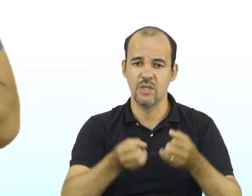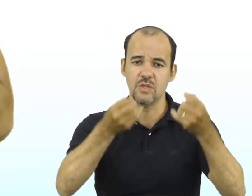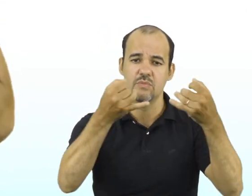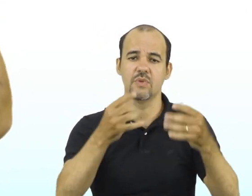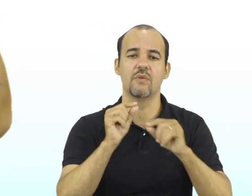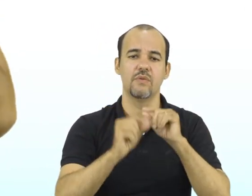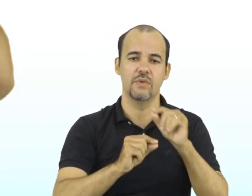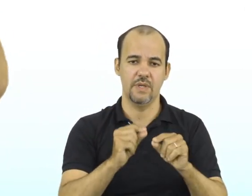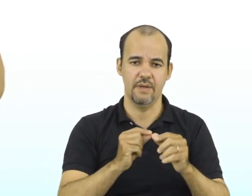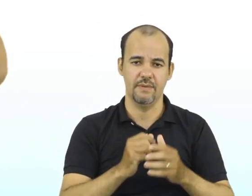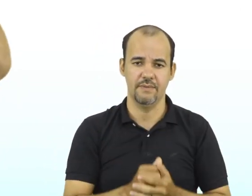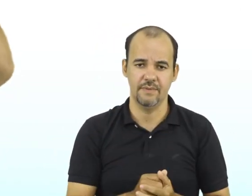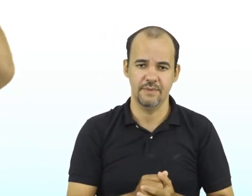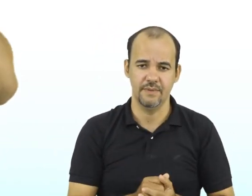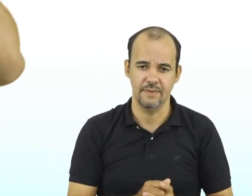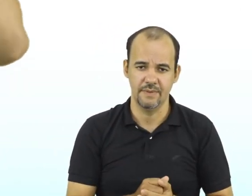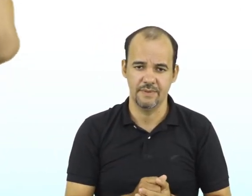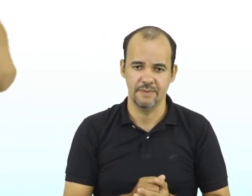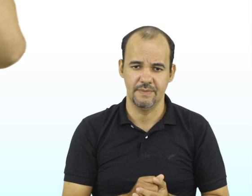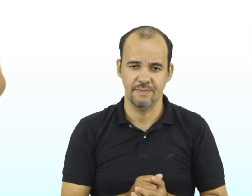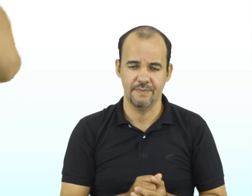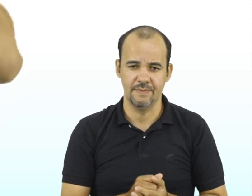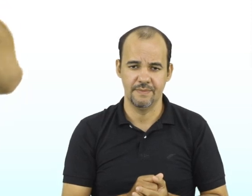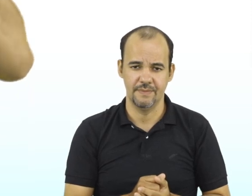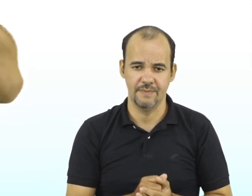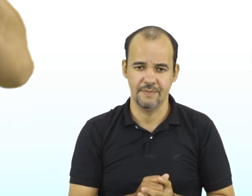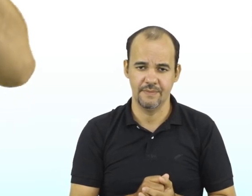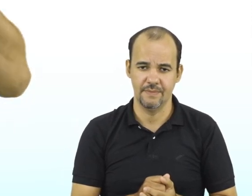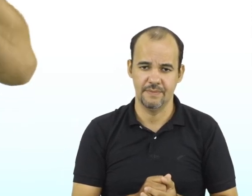falei que os prótons têm cargas positivas.